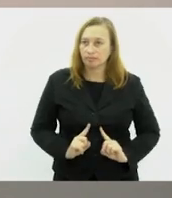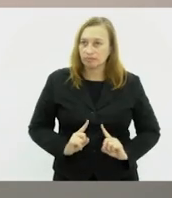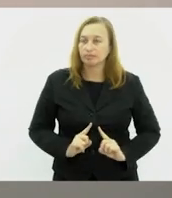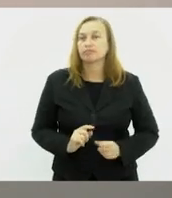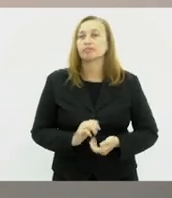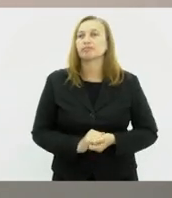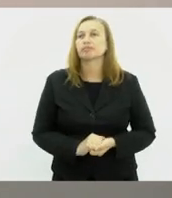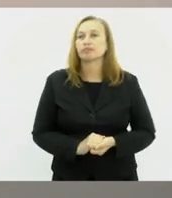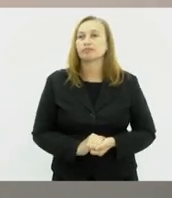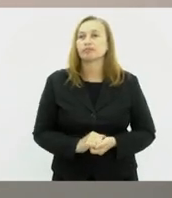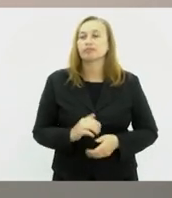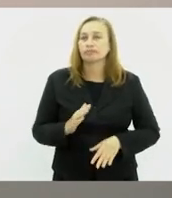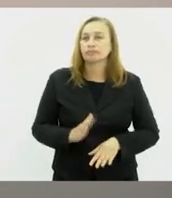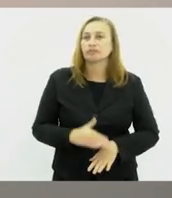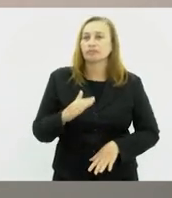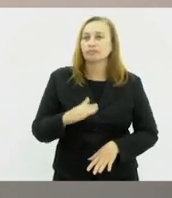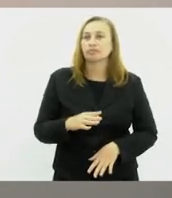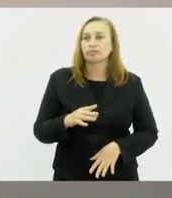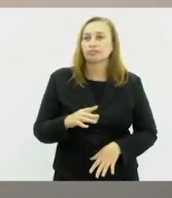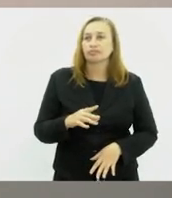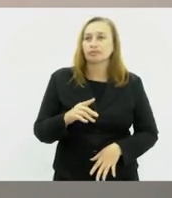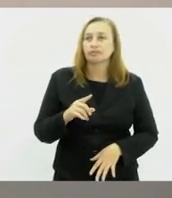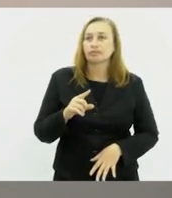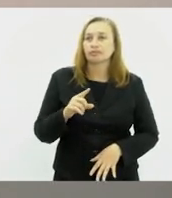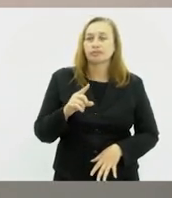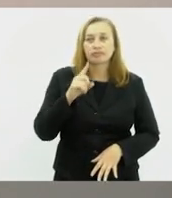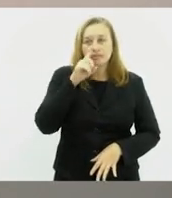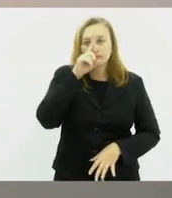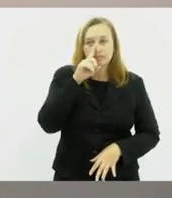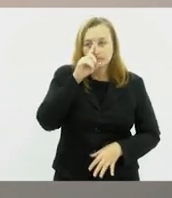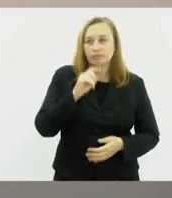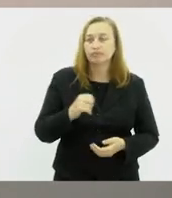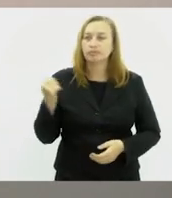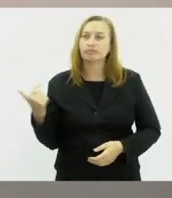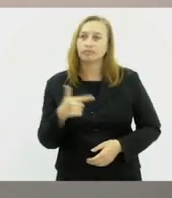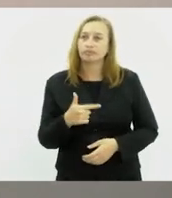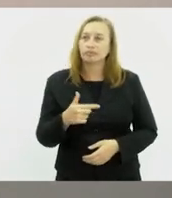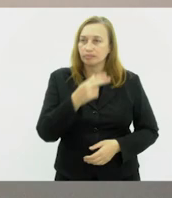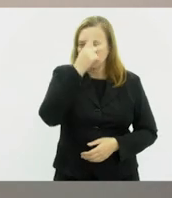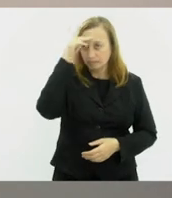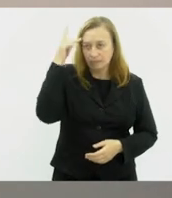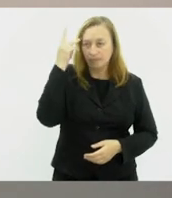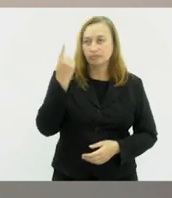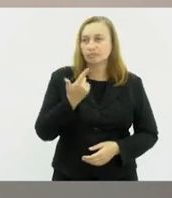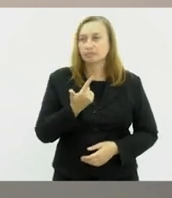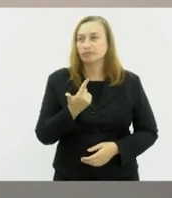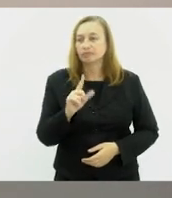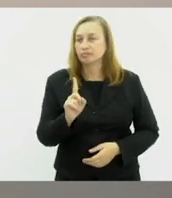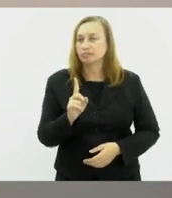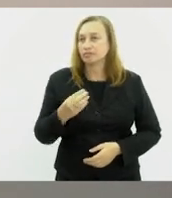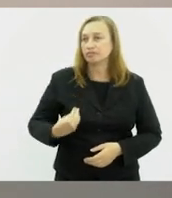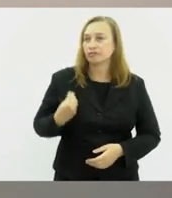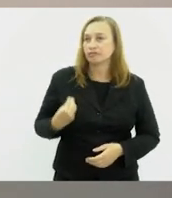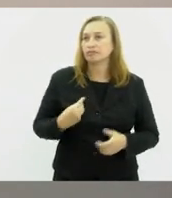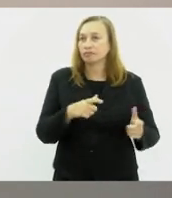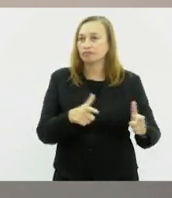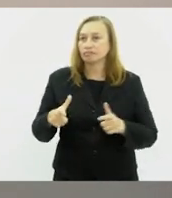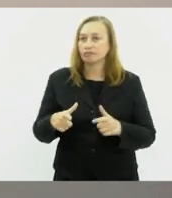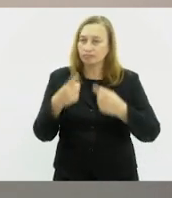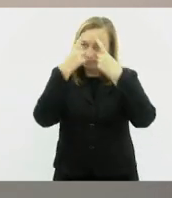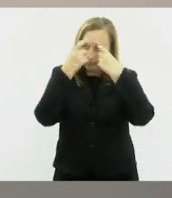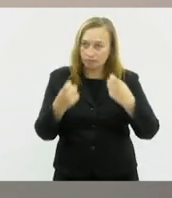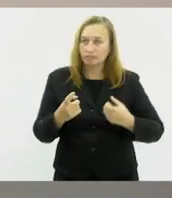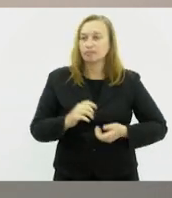Eh eh tem mais incidência dessas comorbidades do que aquelas pessoas que não vivem em locais com esse tipo de violência